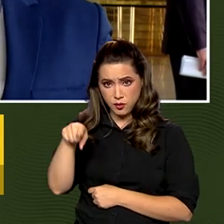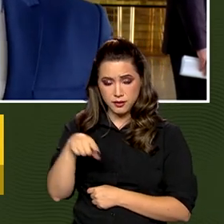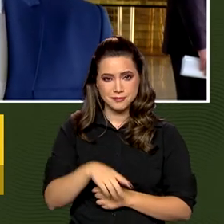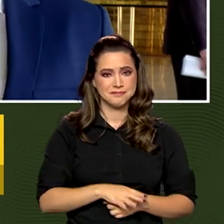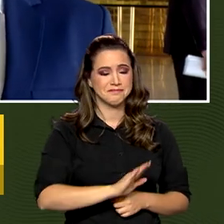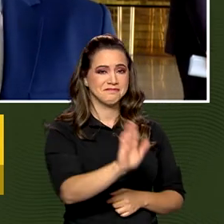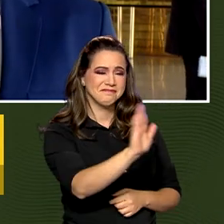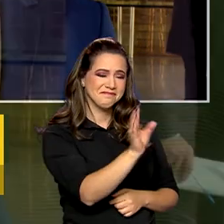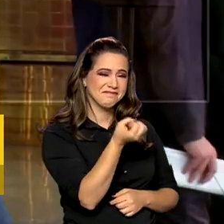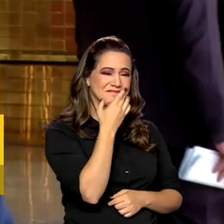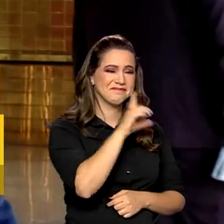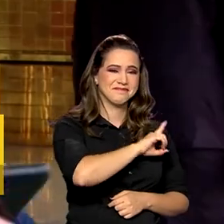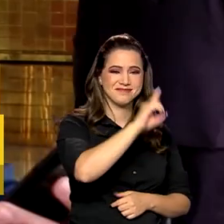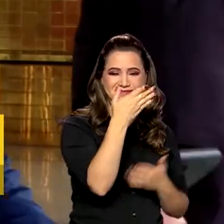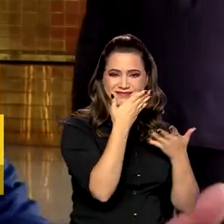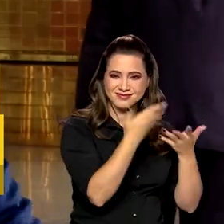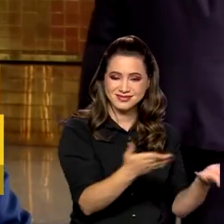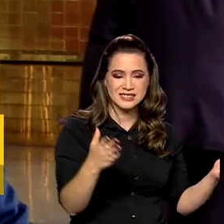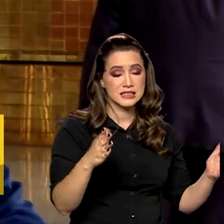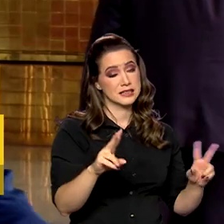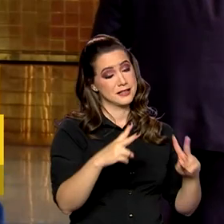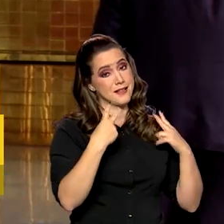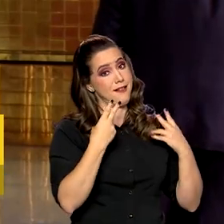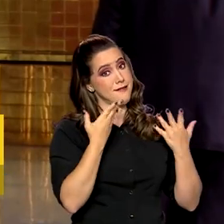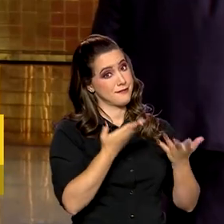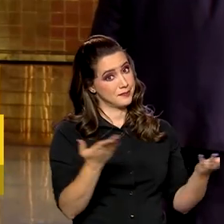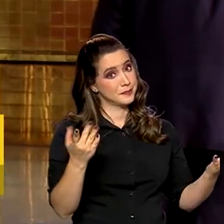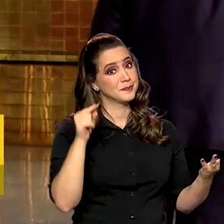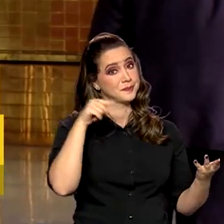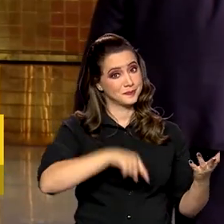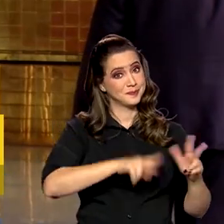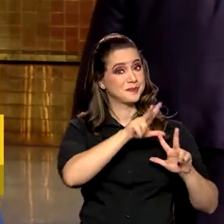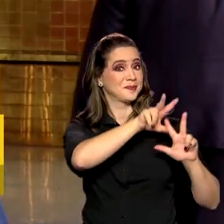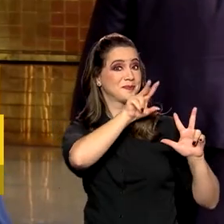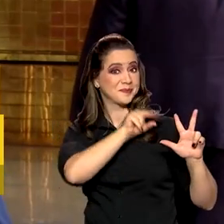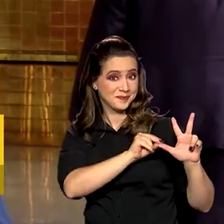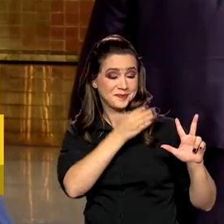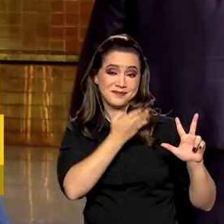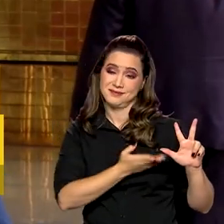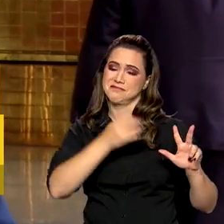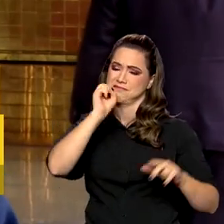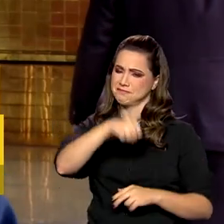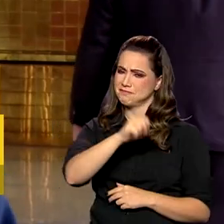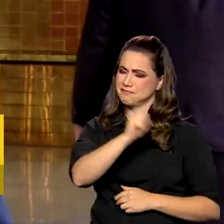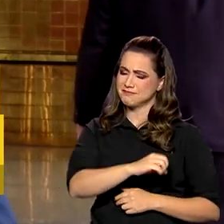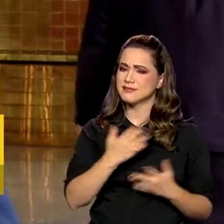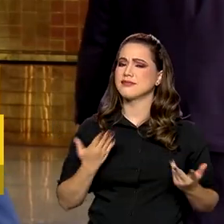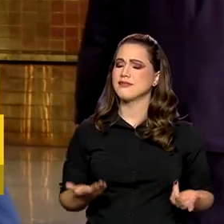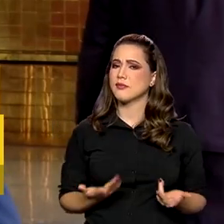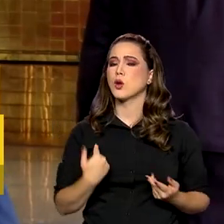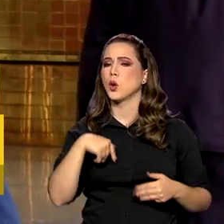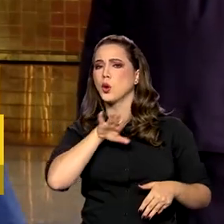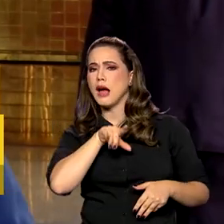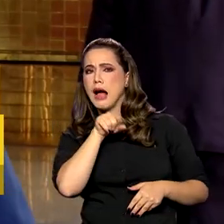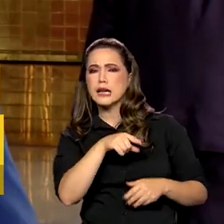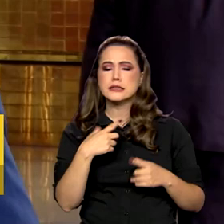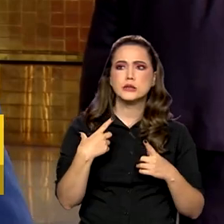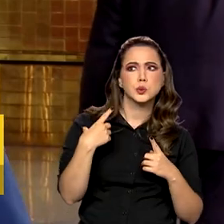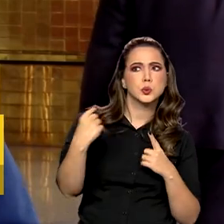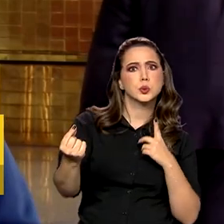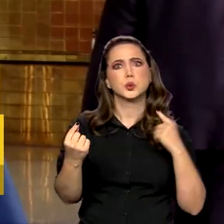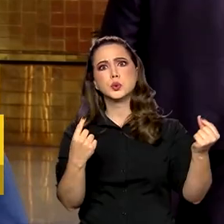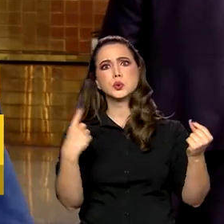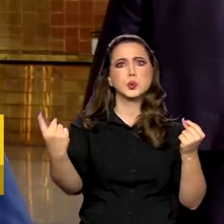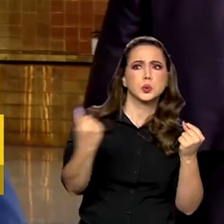Bom dia, Paulo. Bom dia, Renata. Bom dia para você que nos acompanha aqui na TV Brasil. Isso mesmo, Paulo, a movimentação por aqui começou cedo,